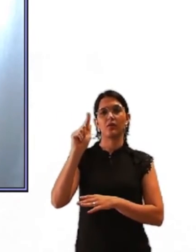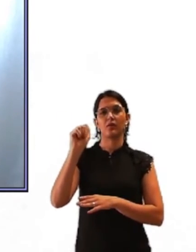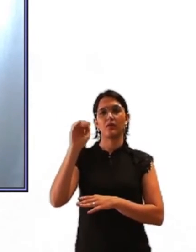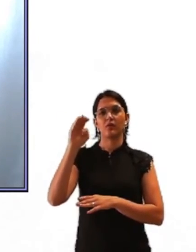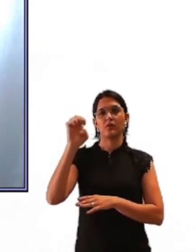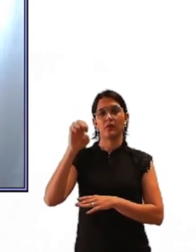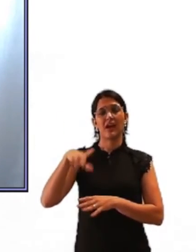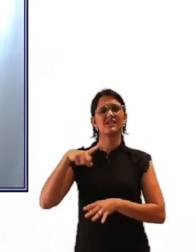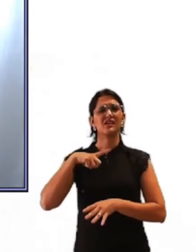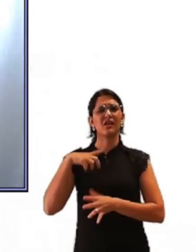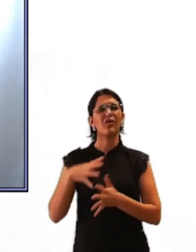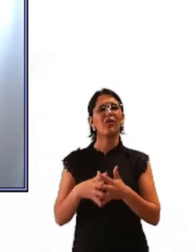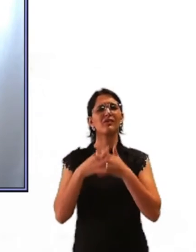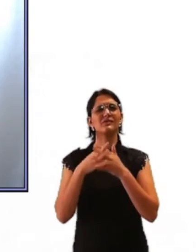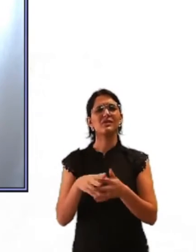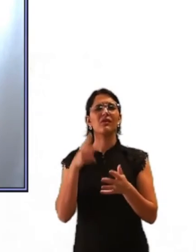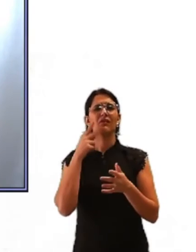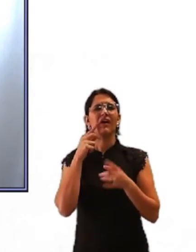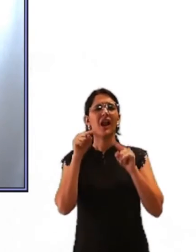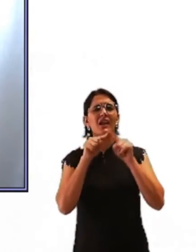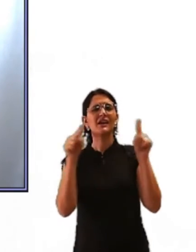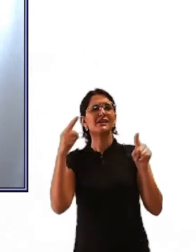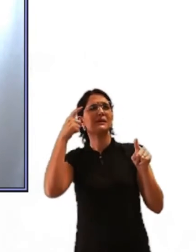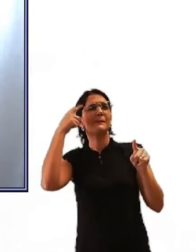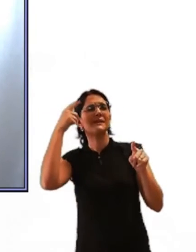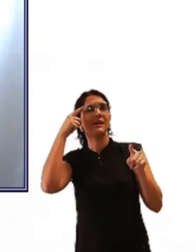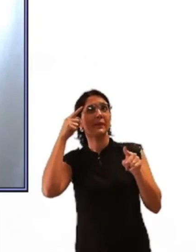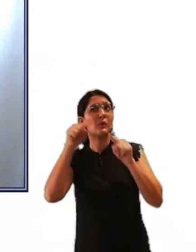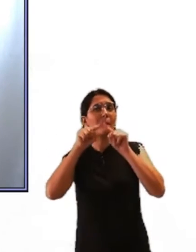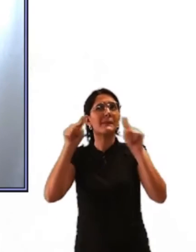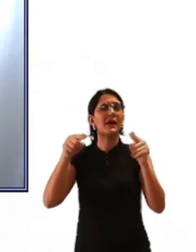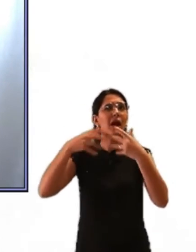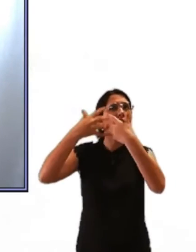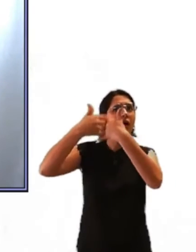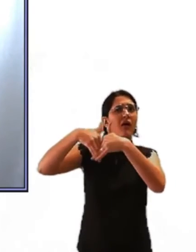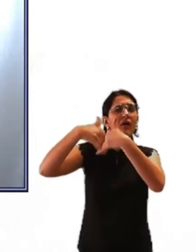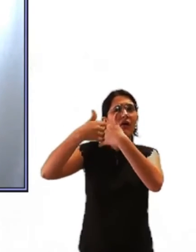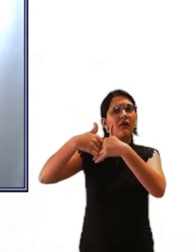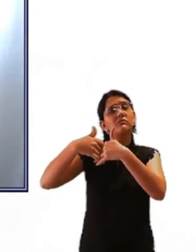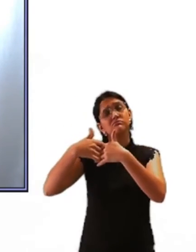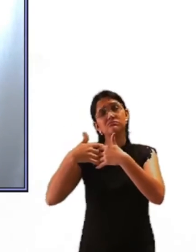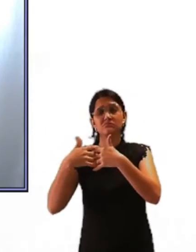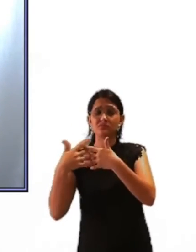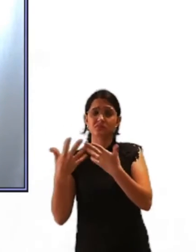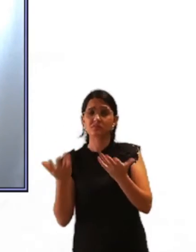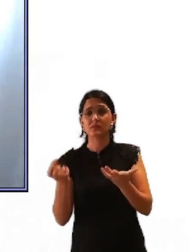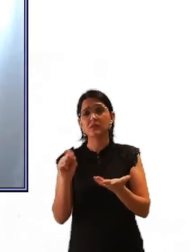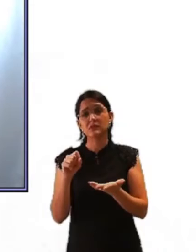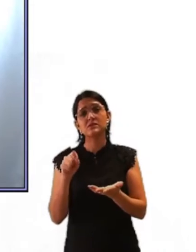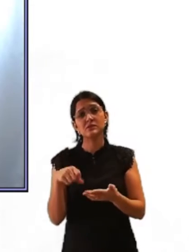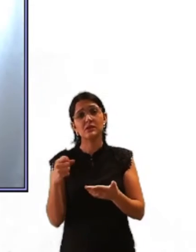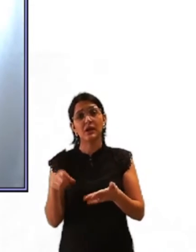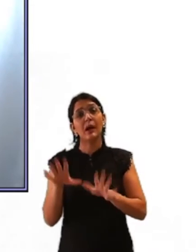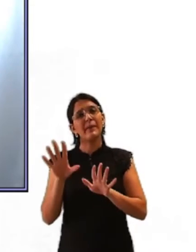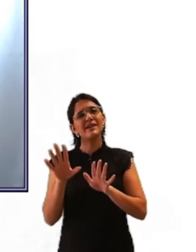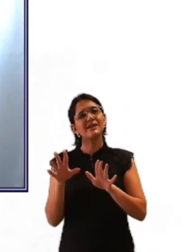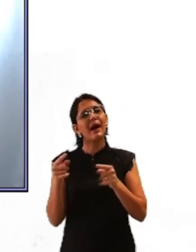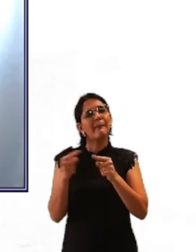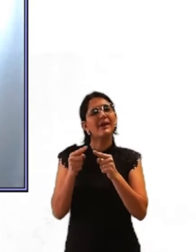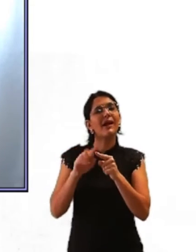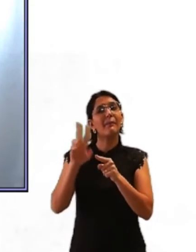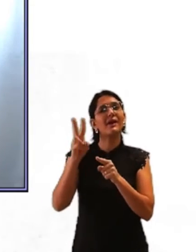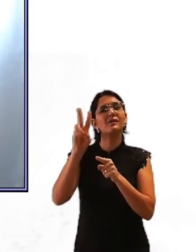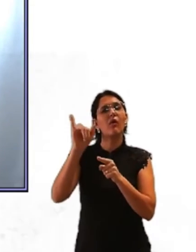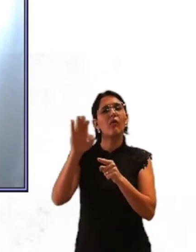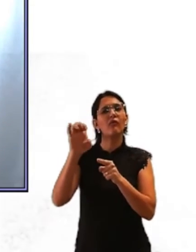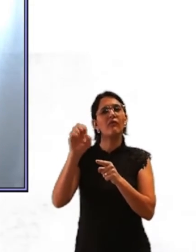raciocínio? Seria assim, aí seria mais, eu acho até na ideia do viés de confirmação. O